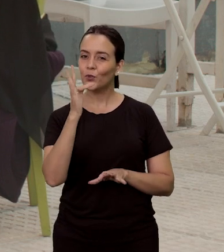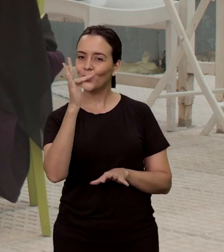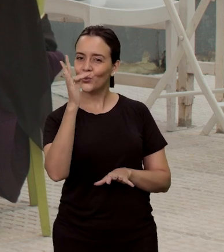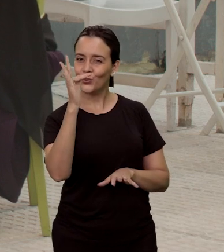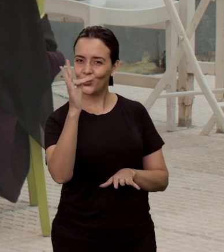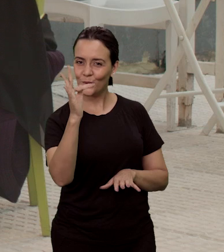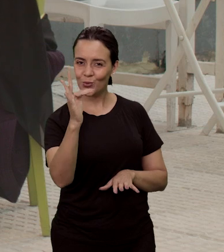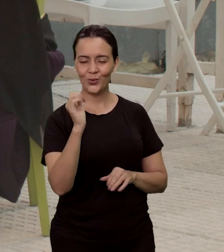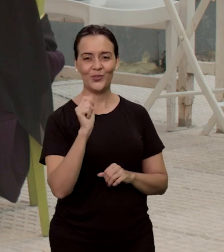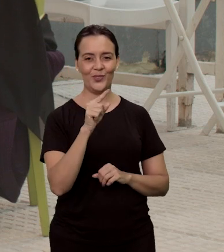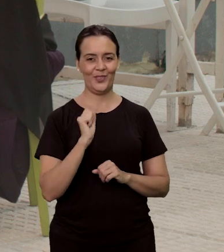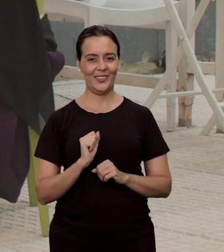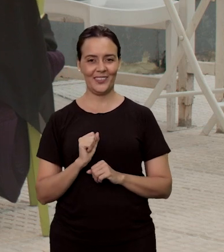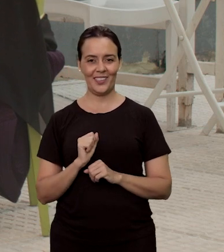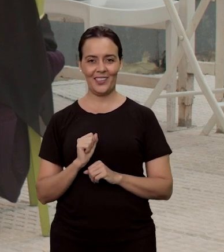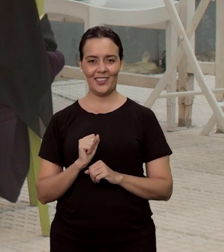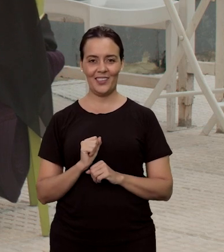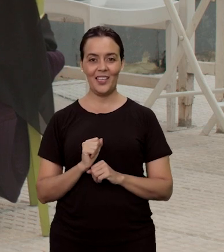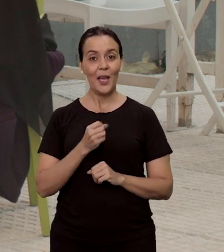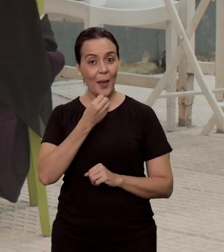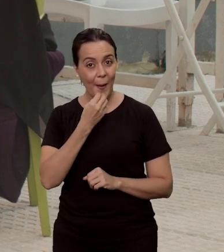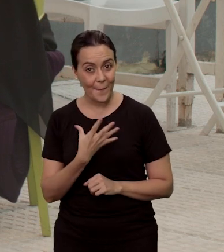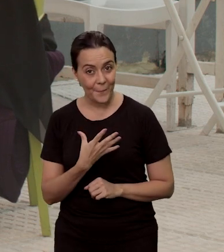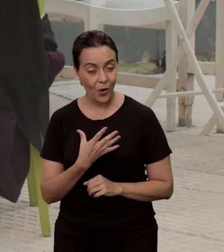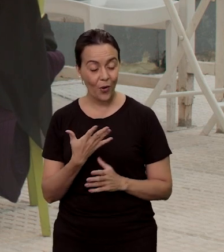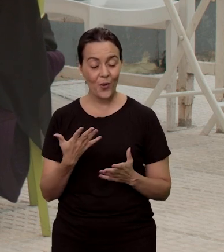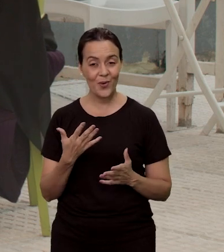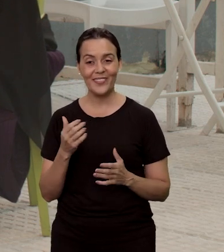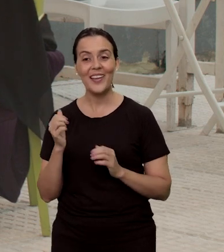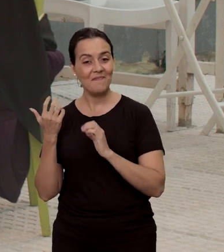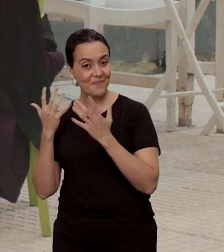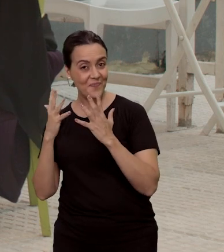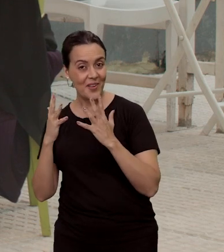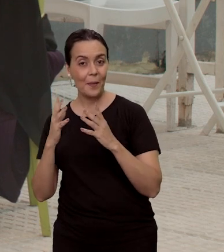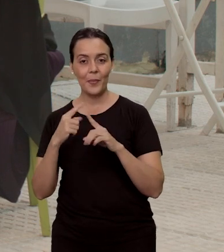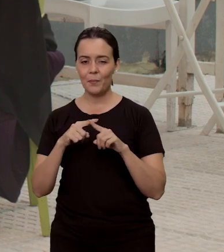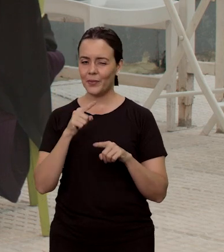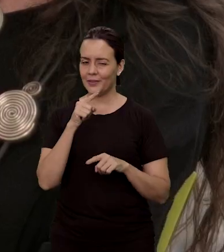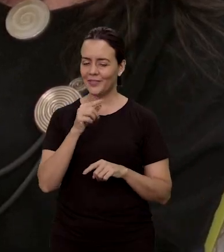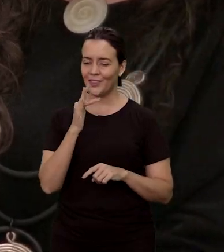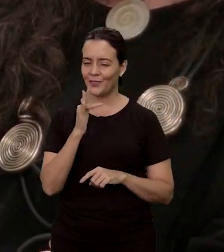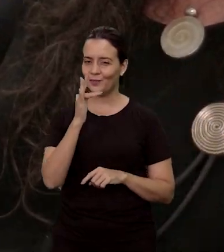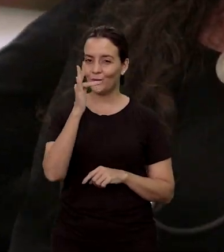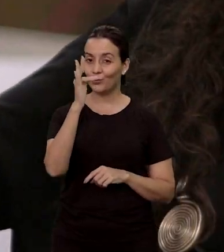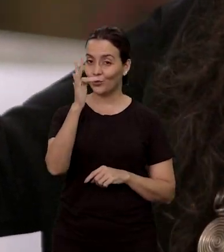é metade um elogio, metade uma maldição. Mas eu tenho a impressão que o tempo chegou.